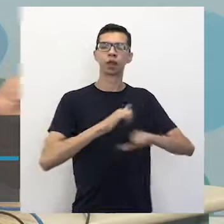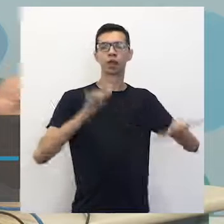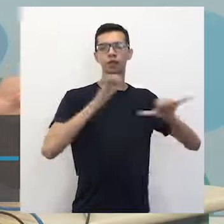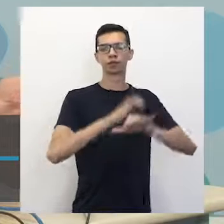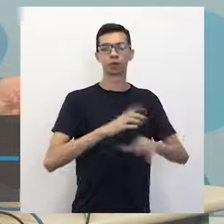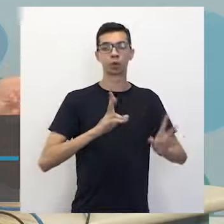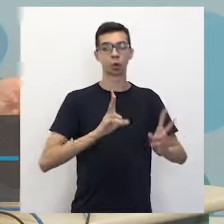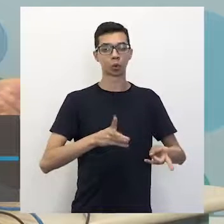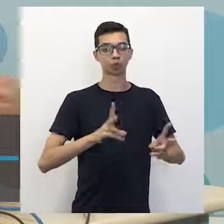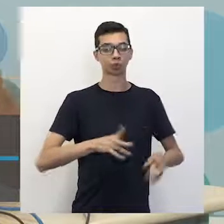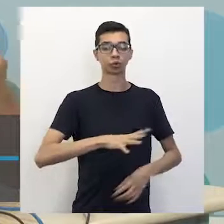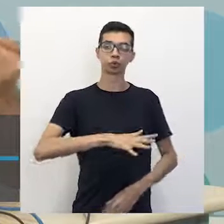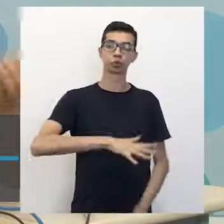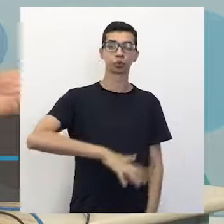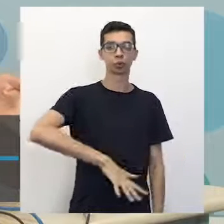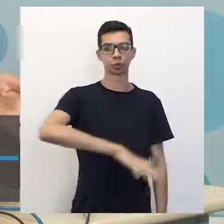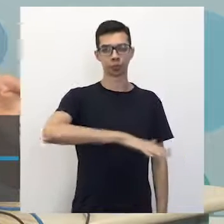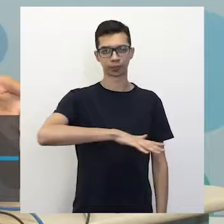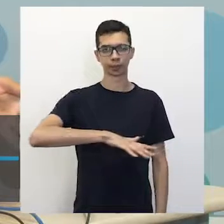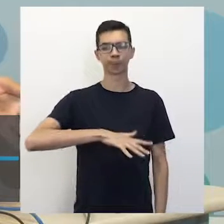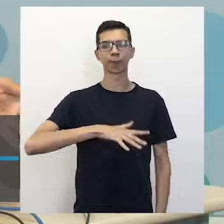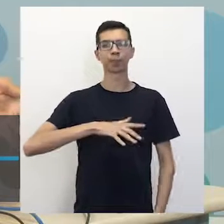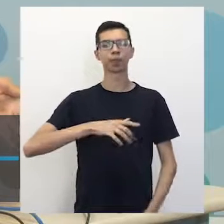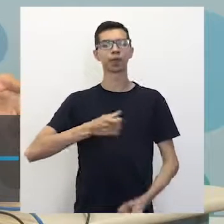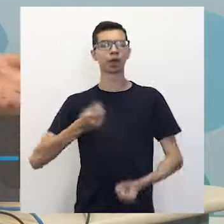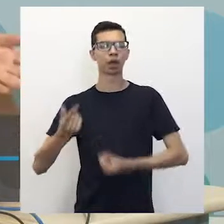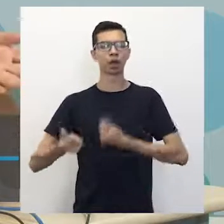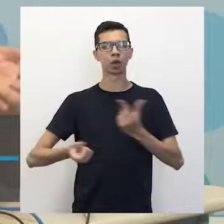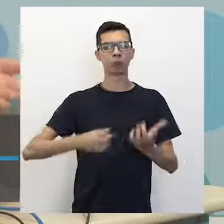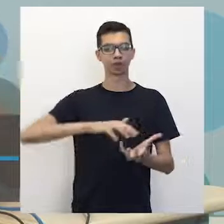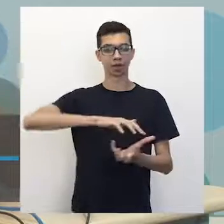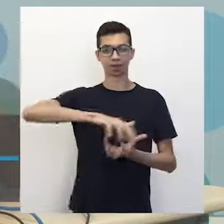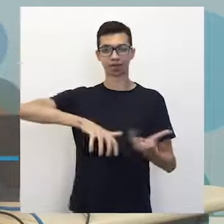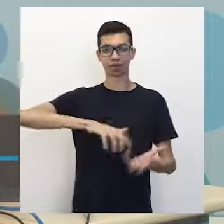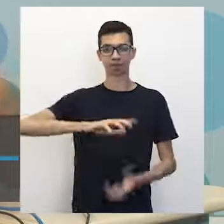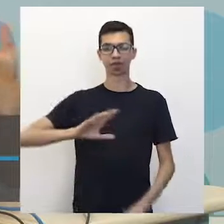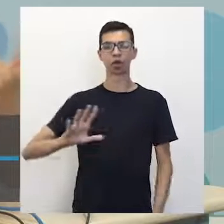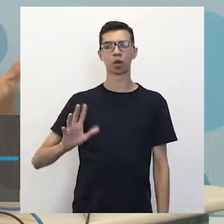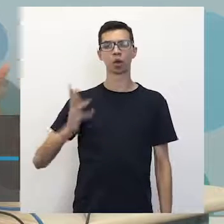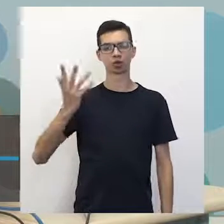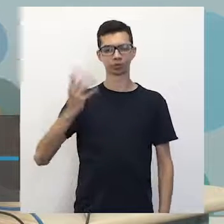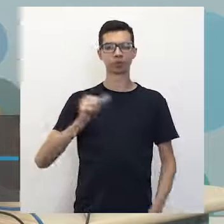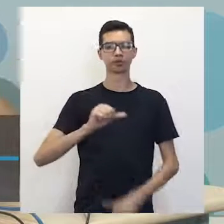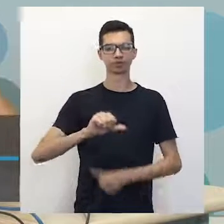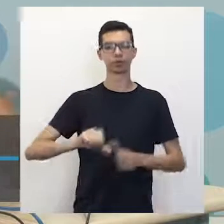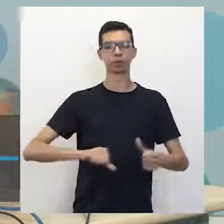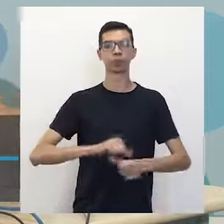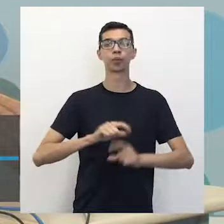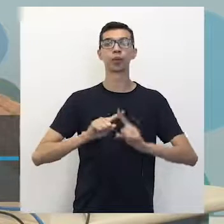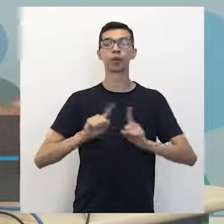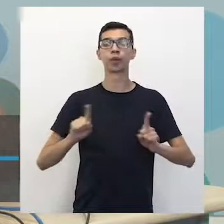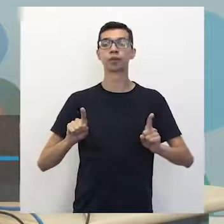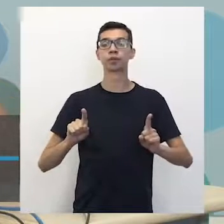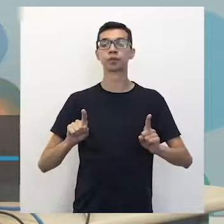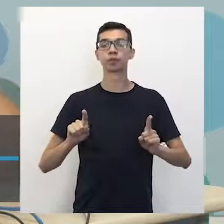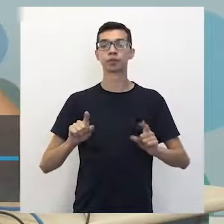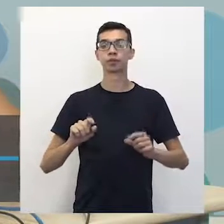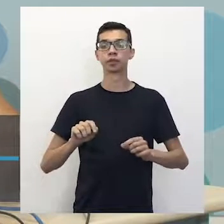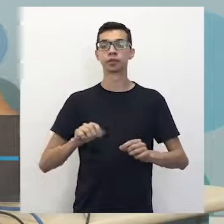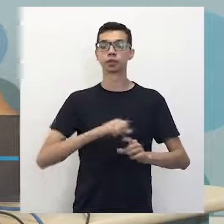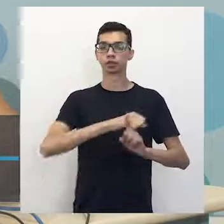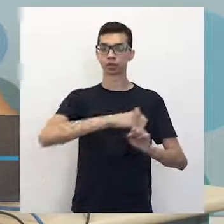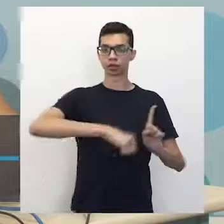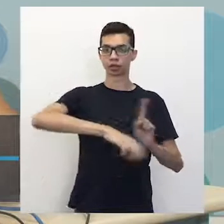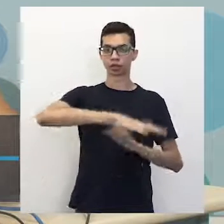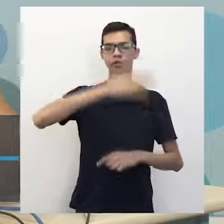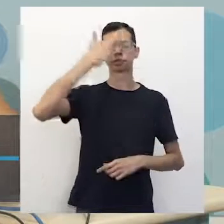Apesar, né, de algumas revoltas terem ocorrido, era um entendimento comum, né, o entendimento daquela sociedade